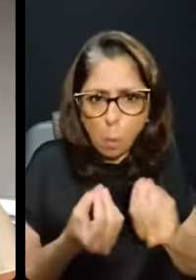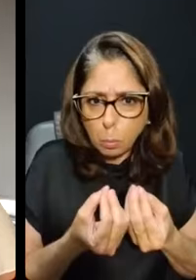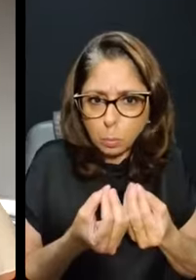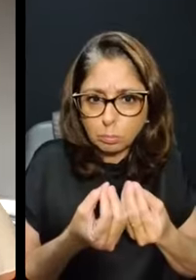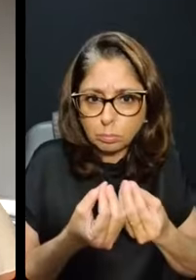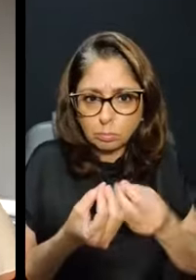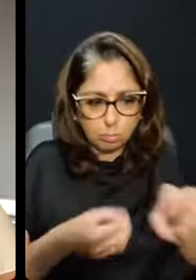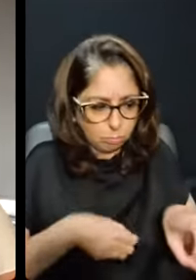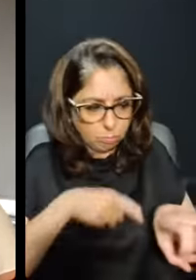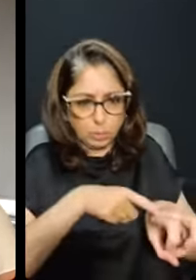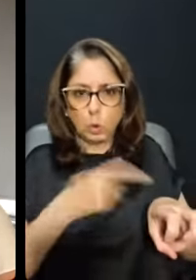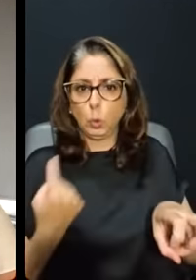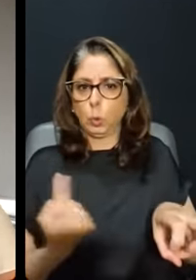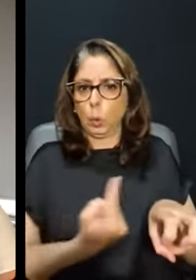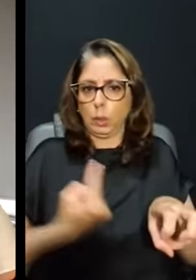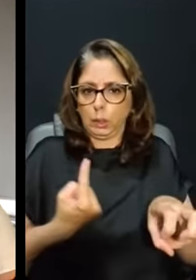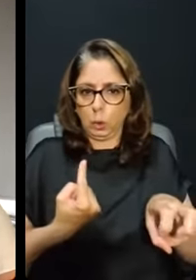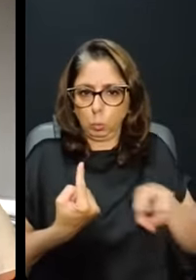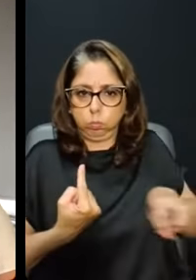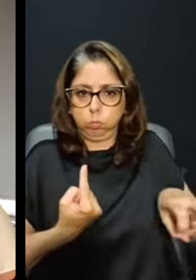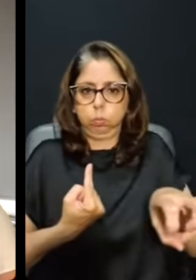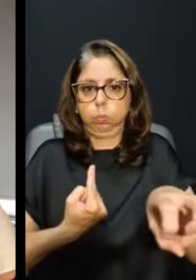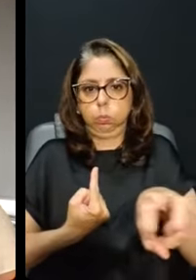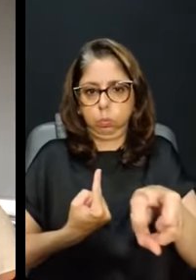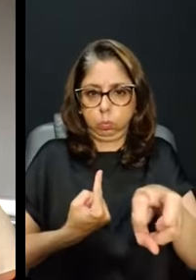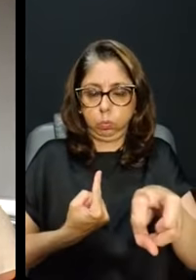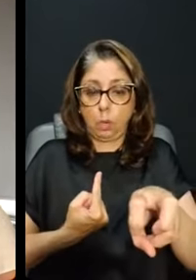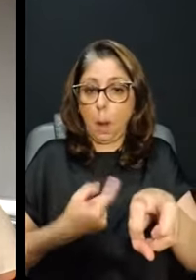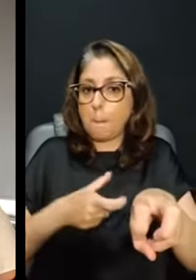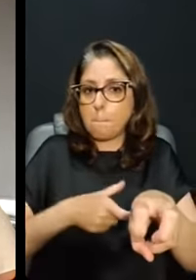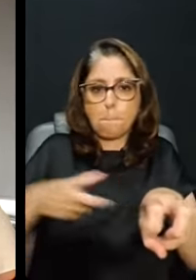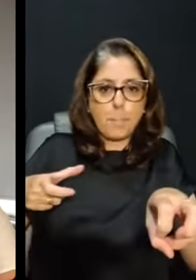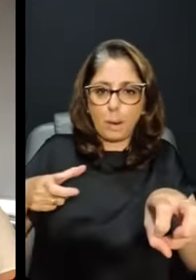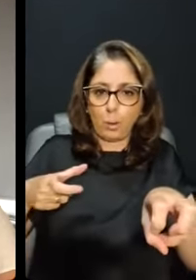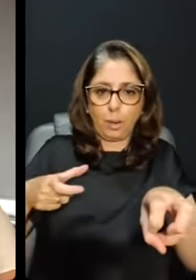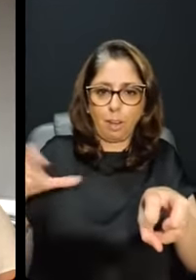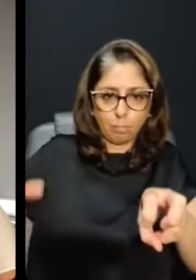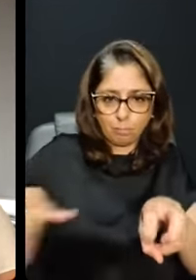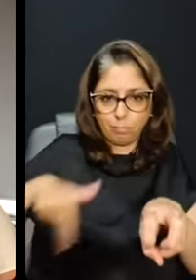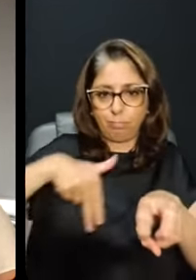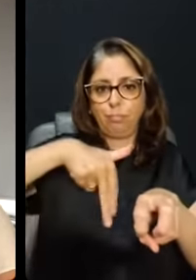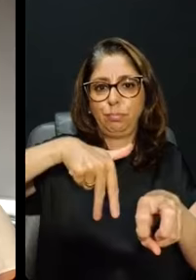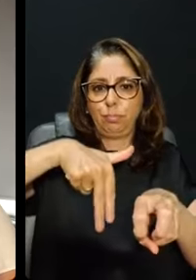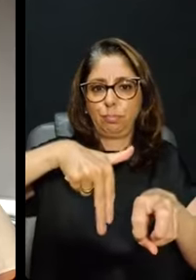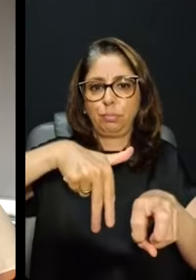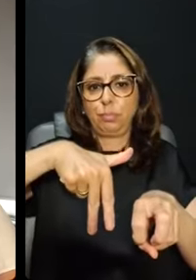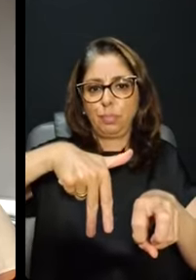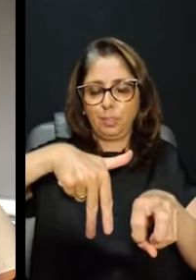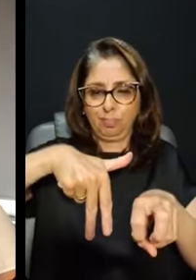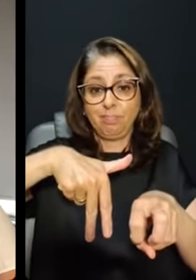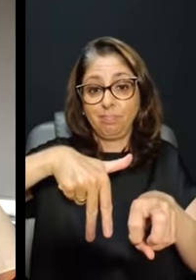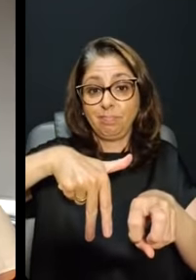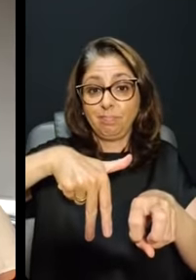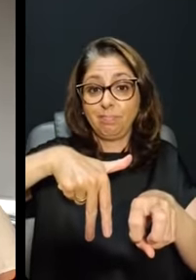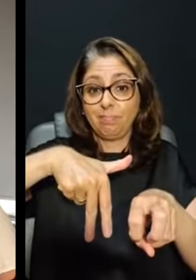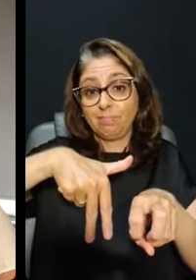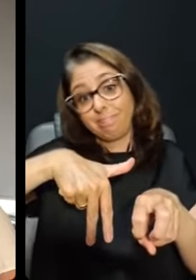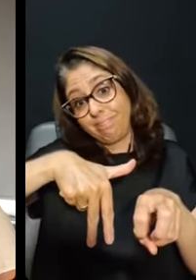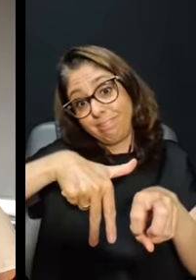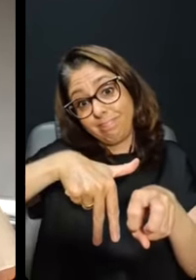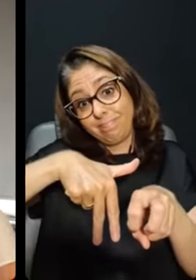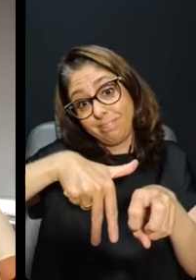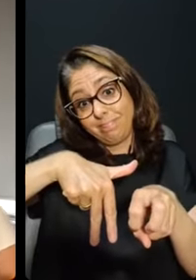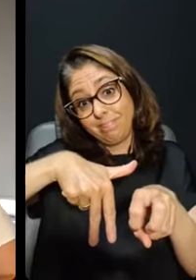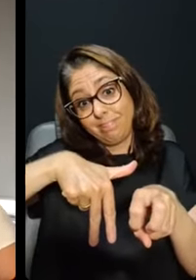justamente viabilizar a possibilidade de que nem sempre o cadeirante vai estar sozinho ali, né? E vai ter uma outra pessoa acompanhando,